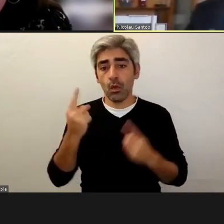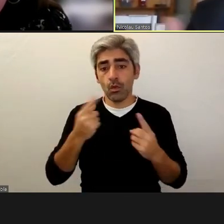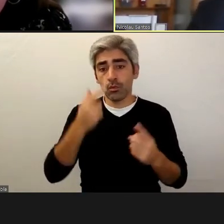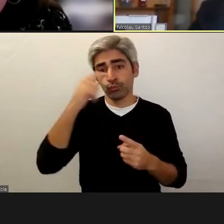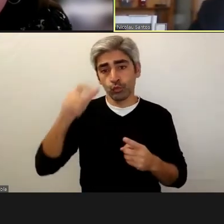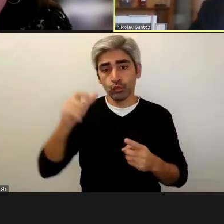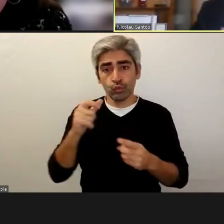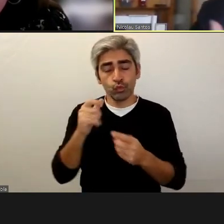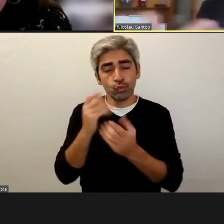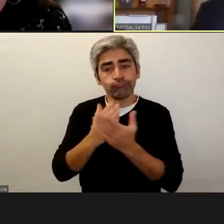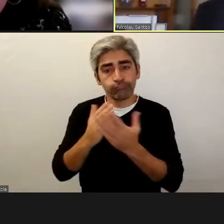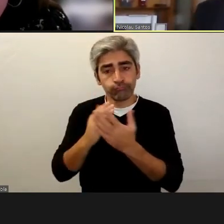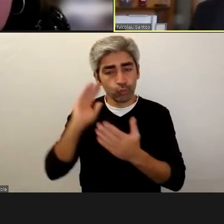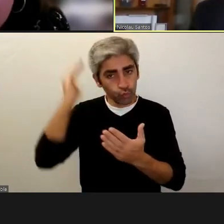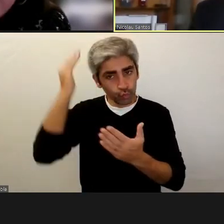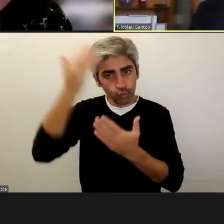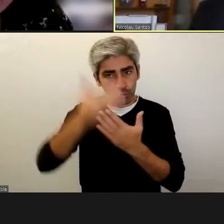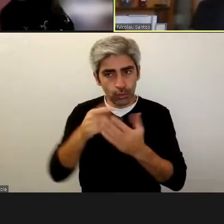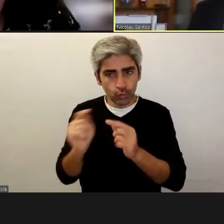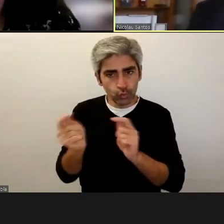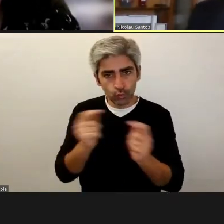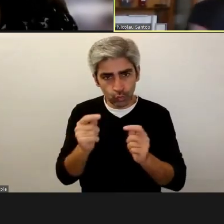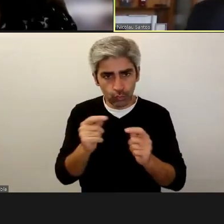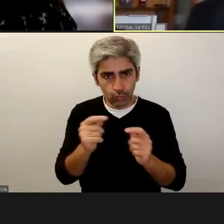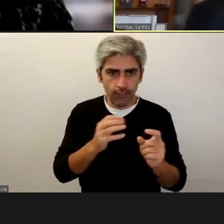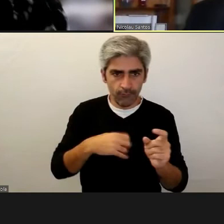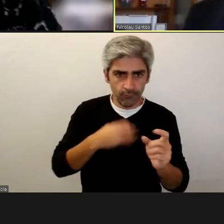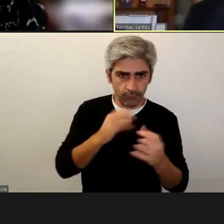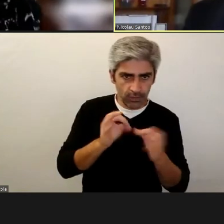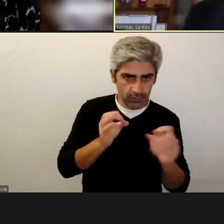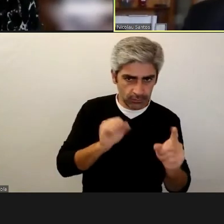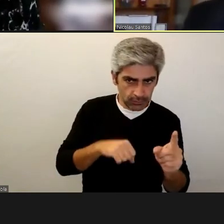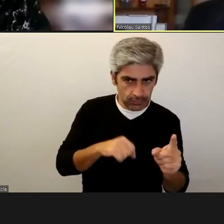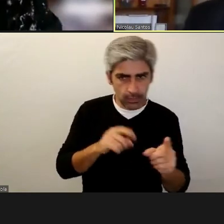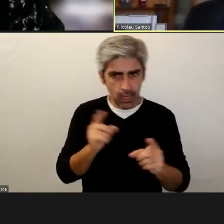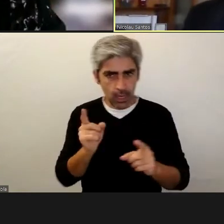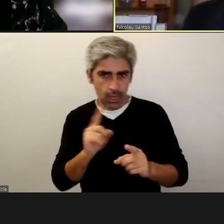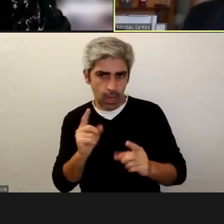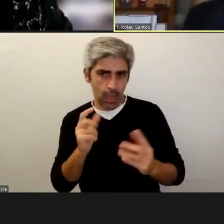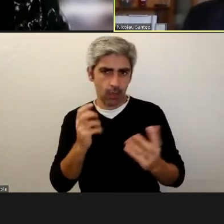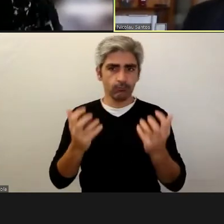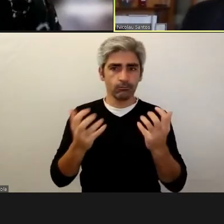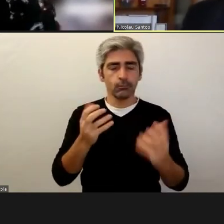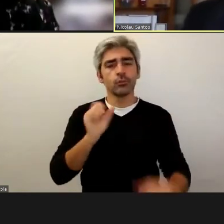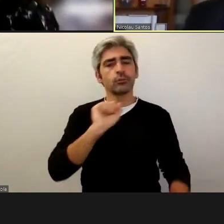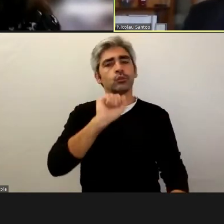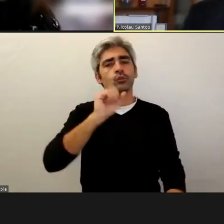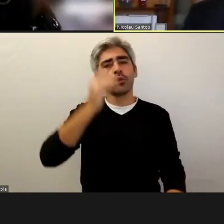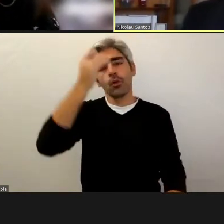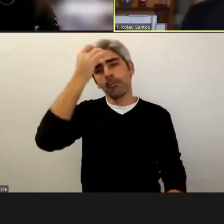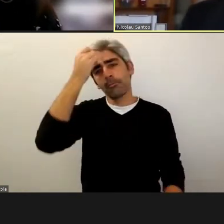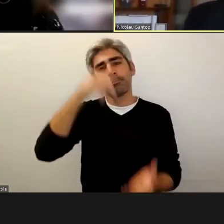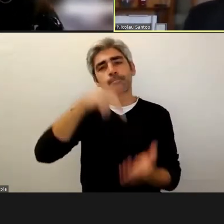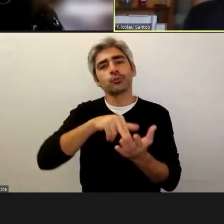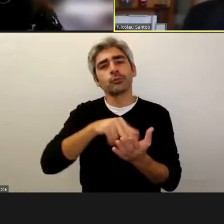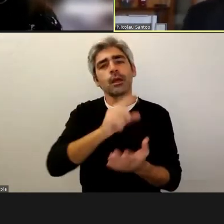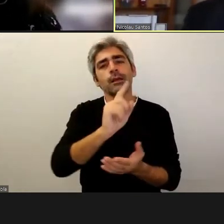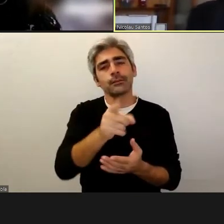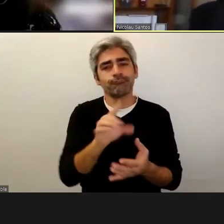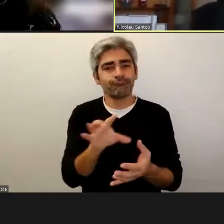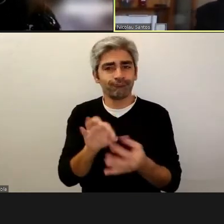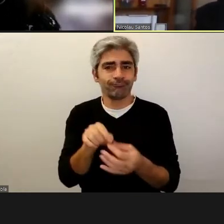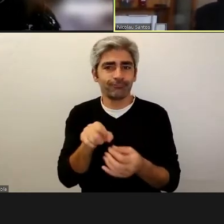que discutiram precisamente isto, se era admissível, se não era, etc. Qual é a sua posição face aqui